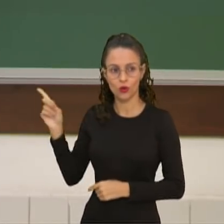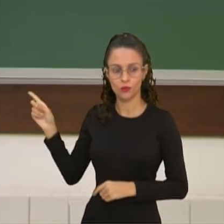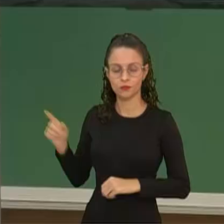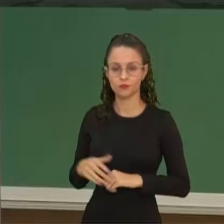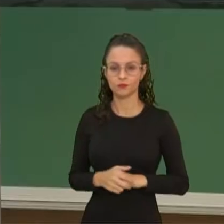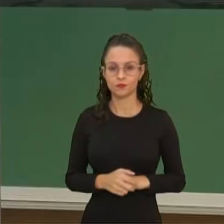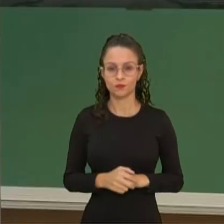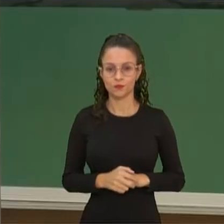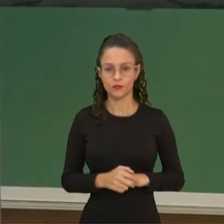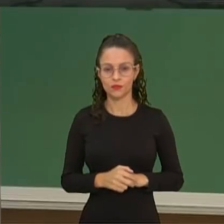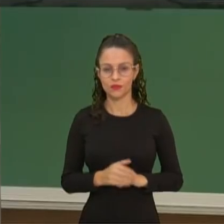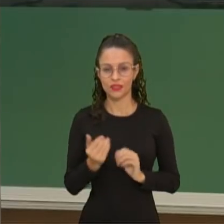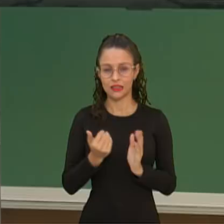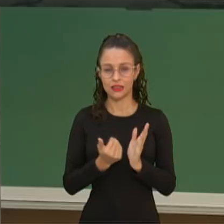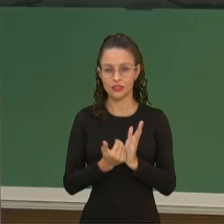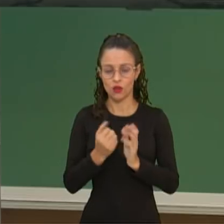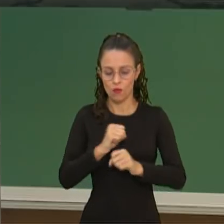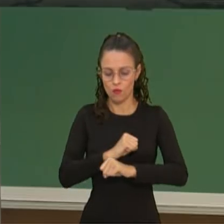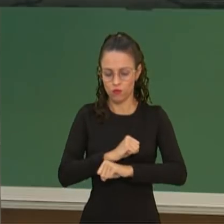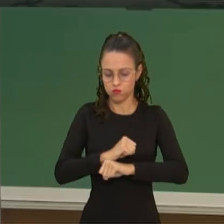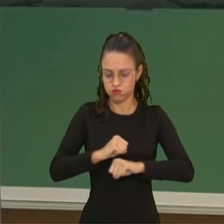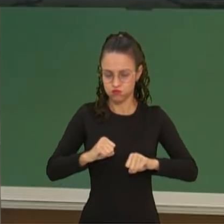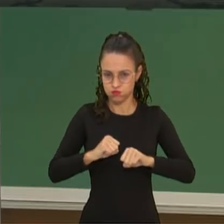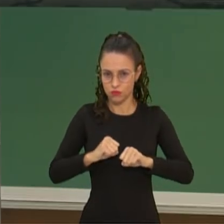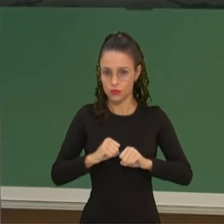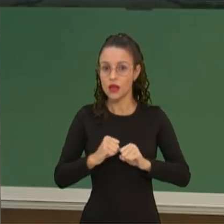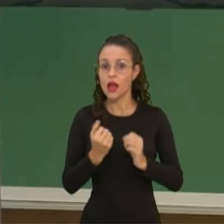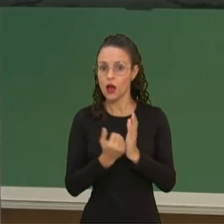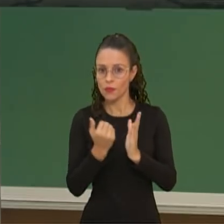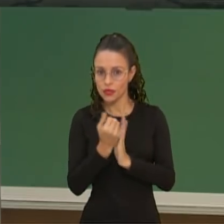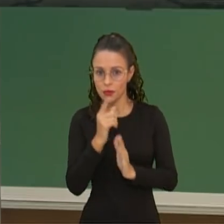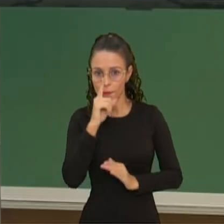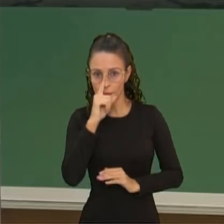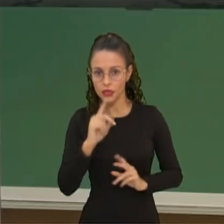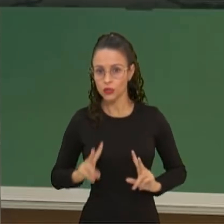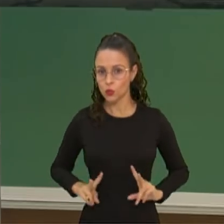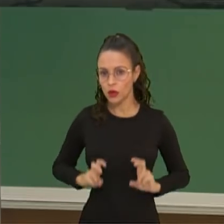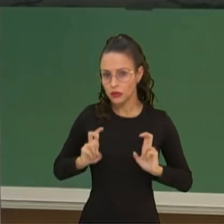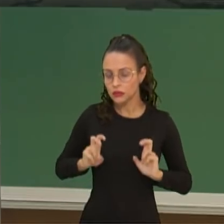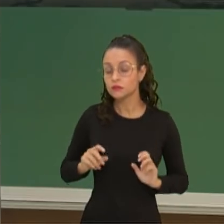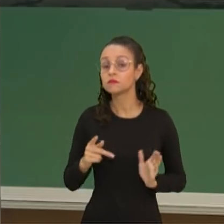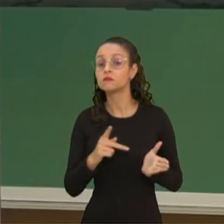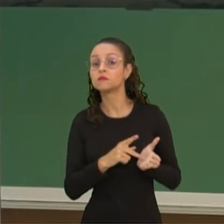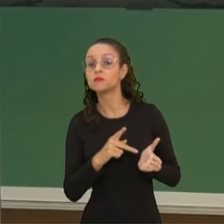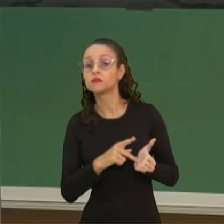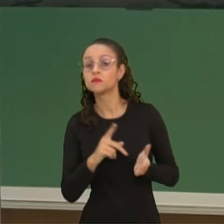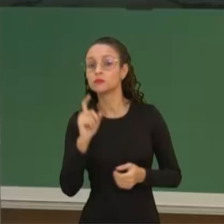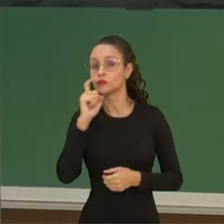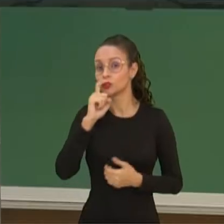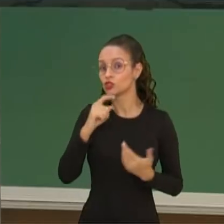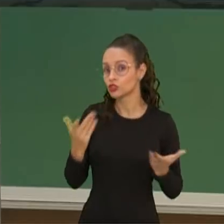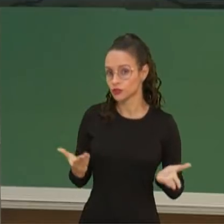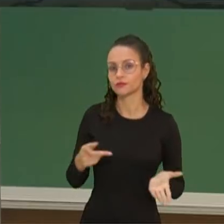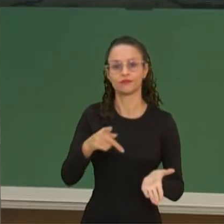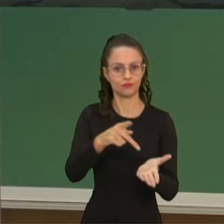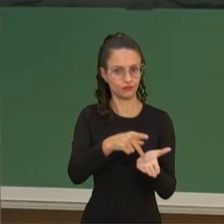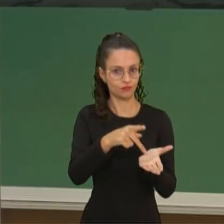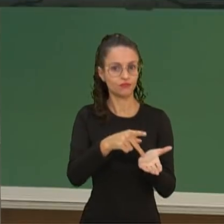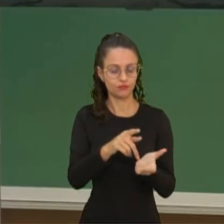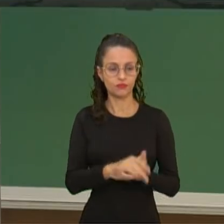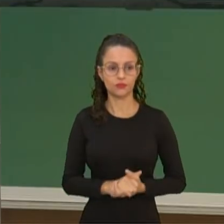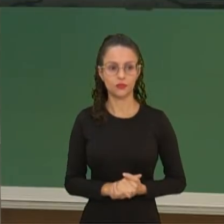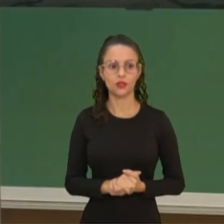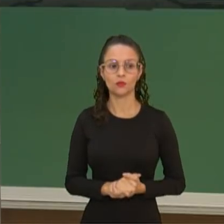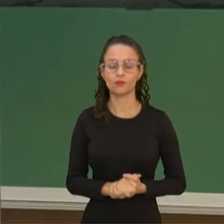o excesso de gordura corporal aumenta o risco de ter câncer. Será que isso é um mito ou é verdade? Verdade. Então,